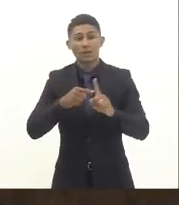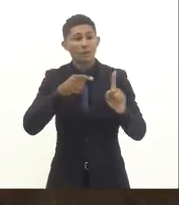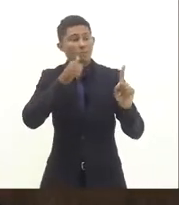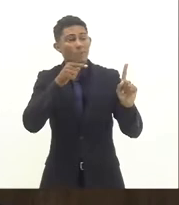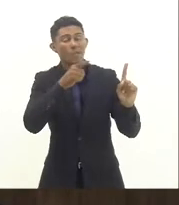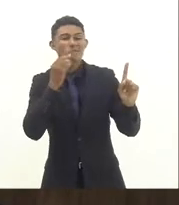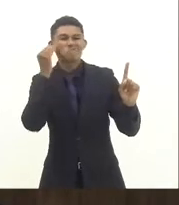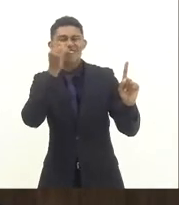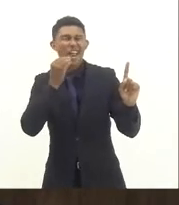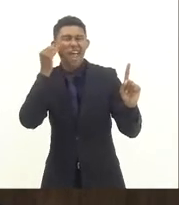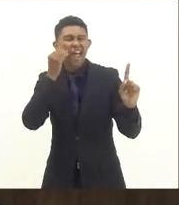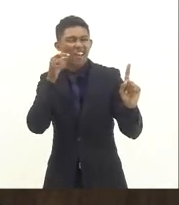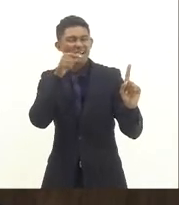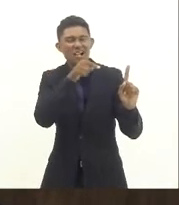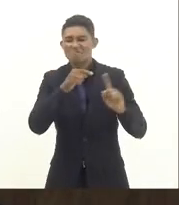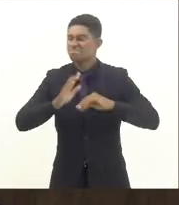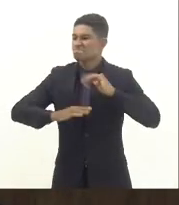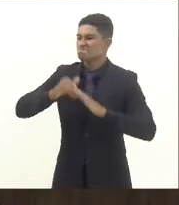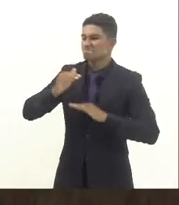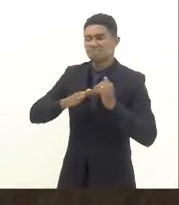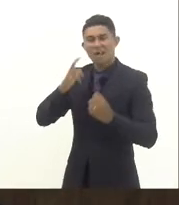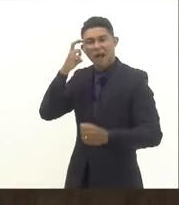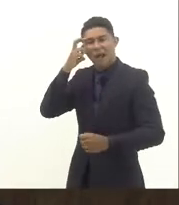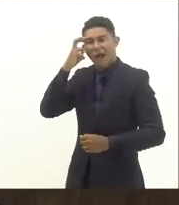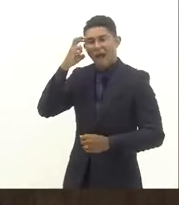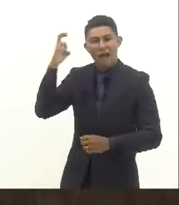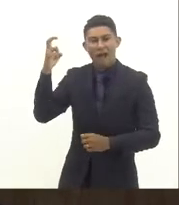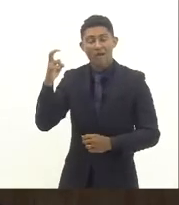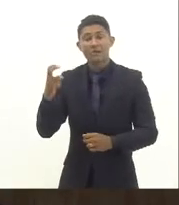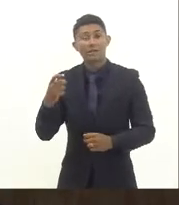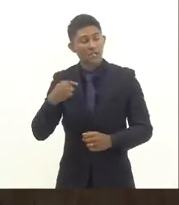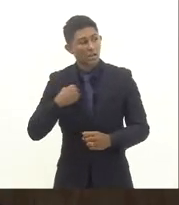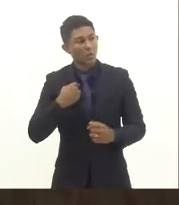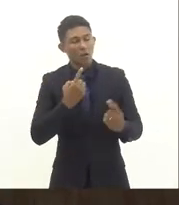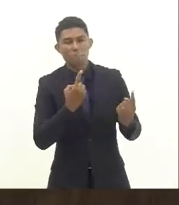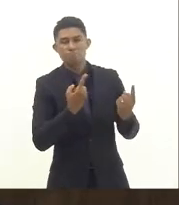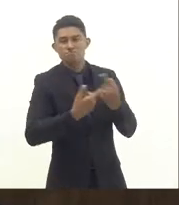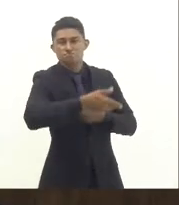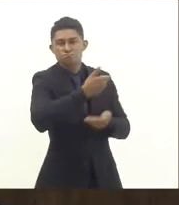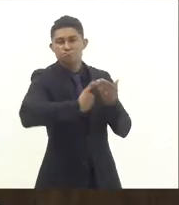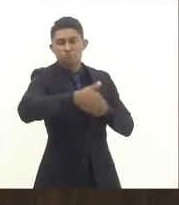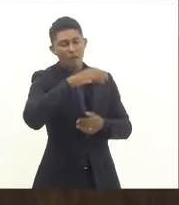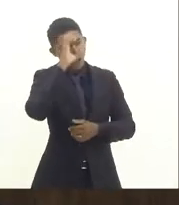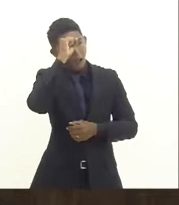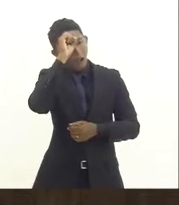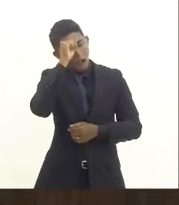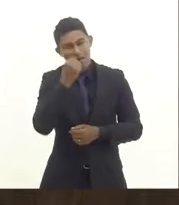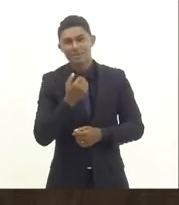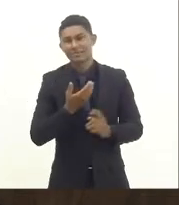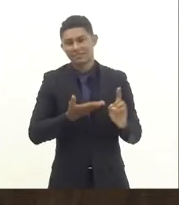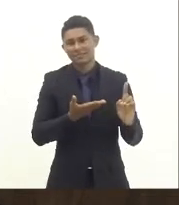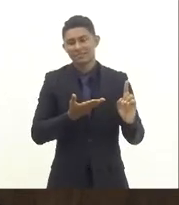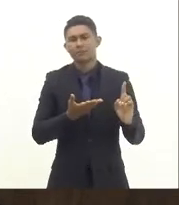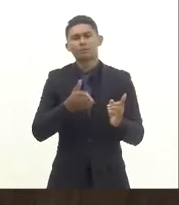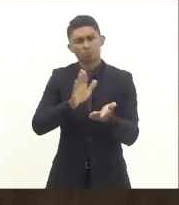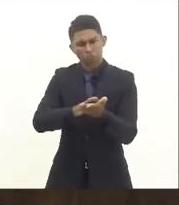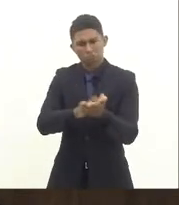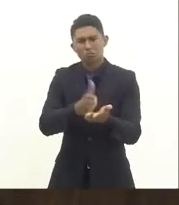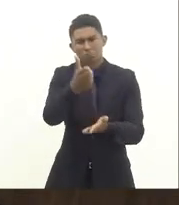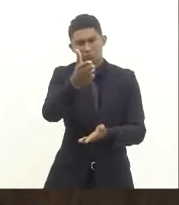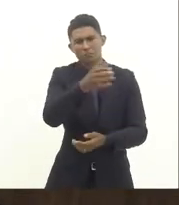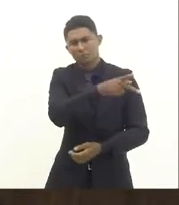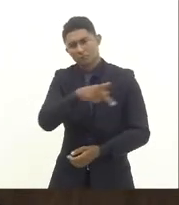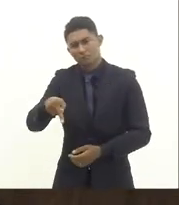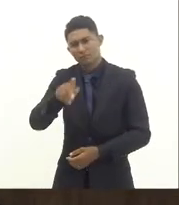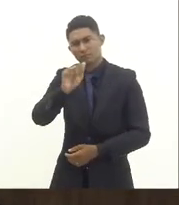muito desinibida é inteligente eu aprendi muito naquela convivência portanto Parabéns André que